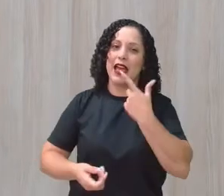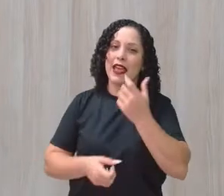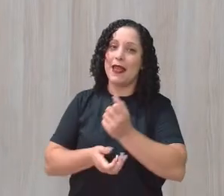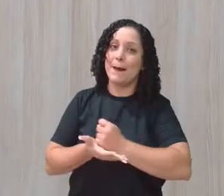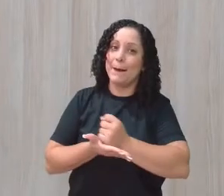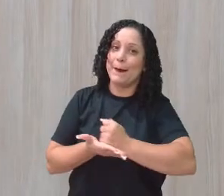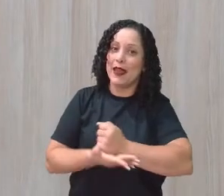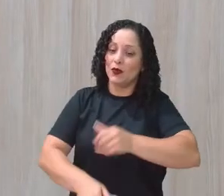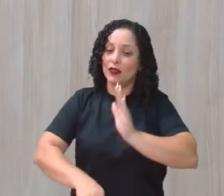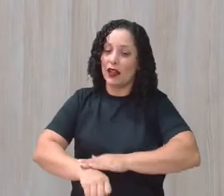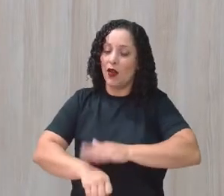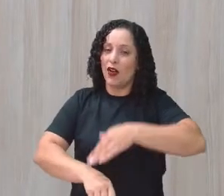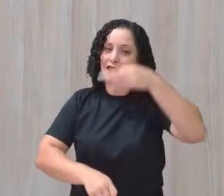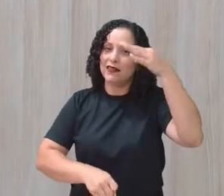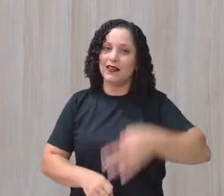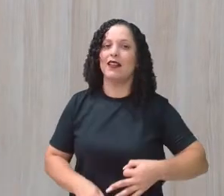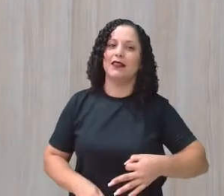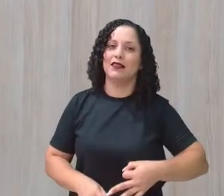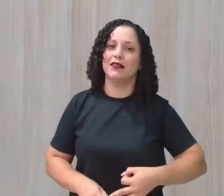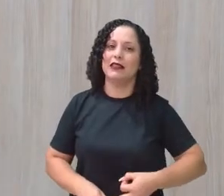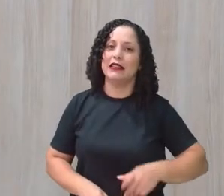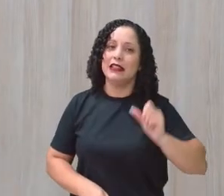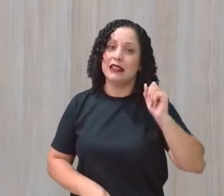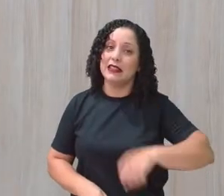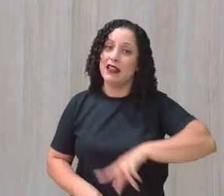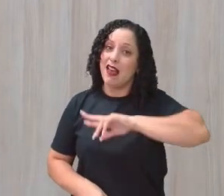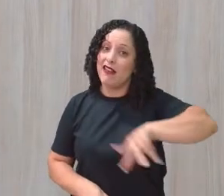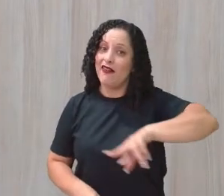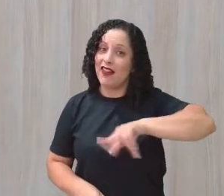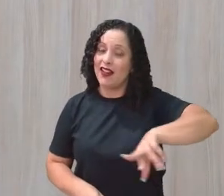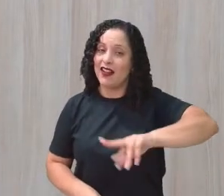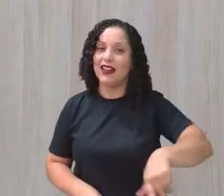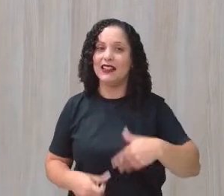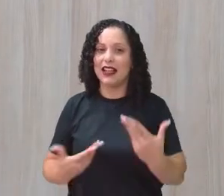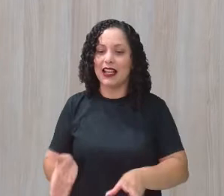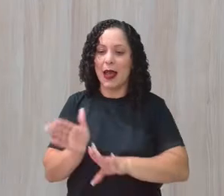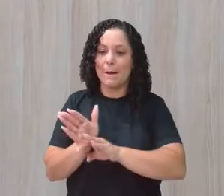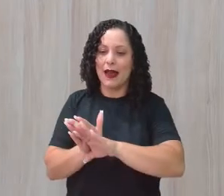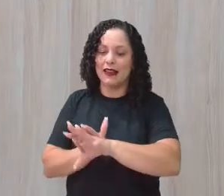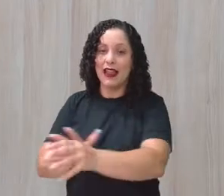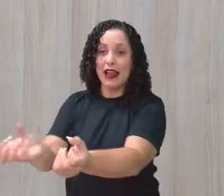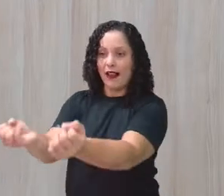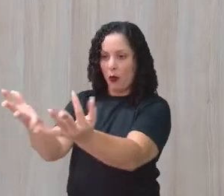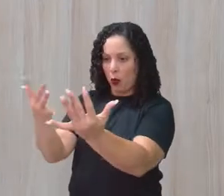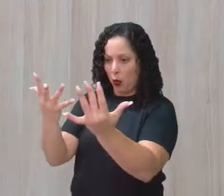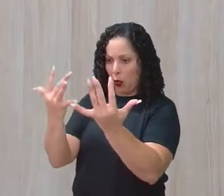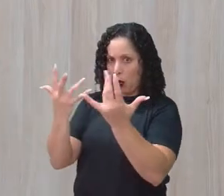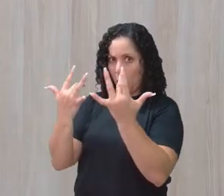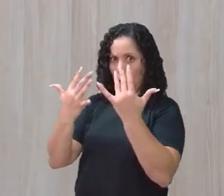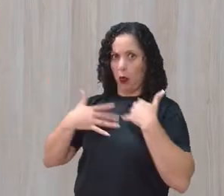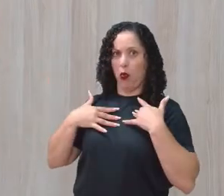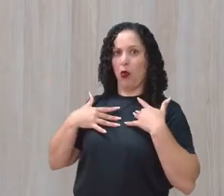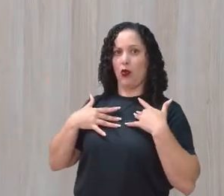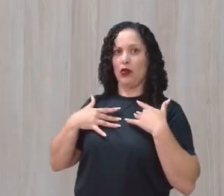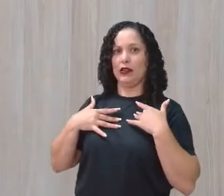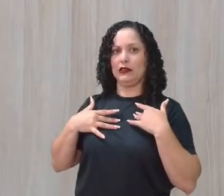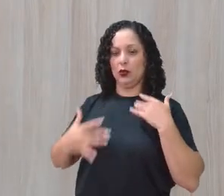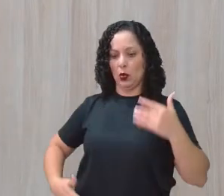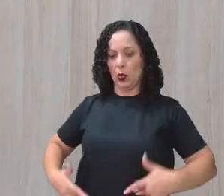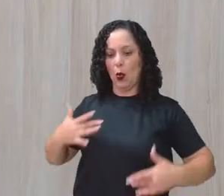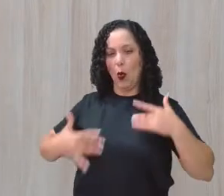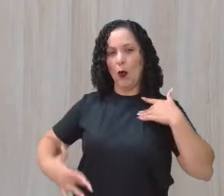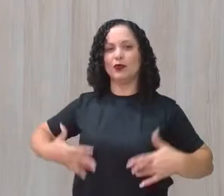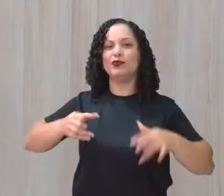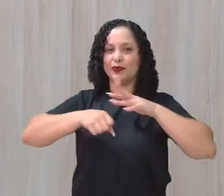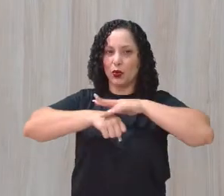horário certo, não é? Senão as bactérias não são combatidas. E aí os anticorpos não são